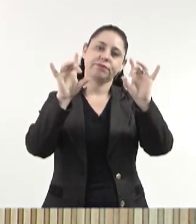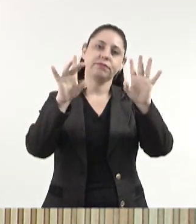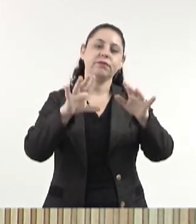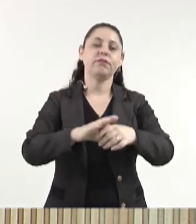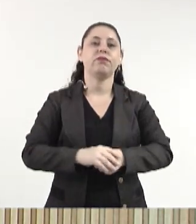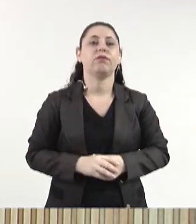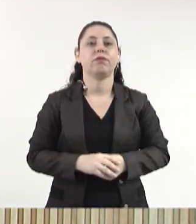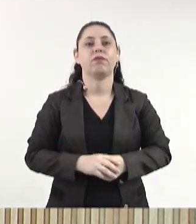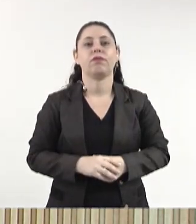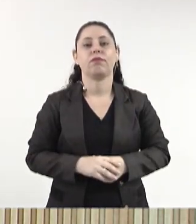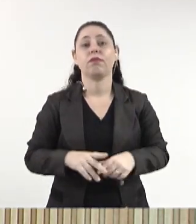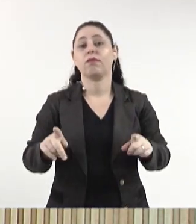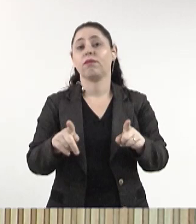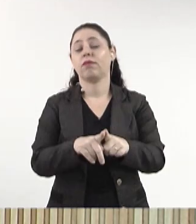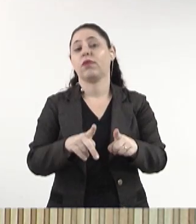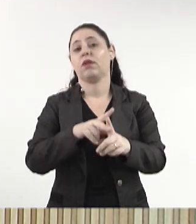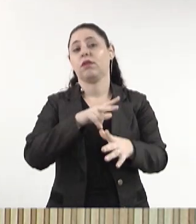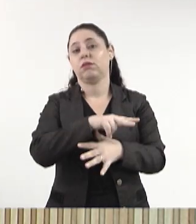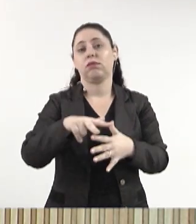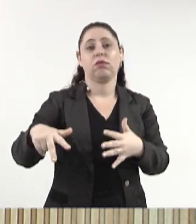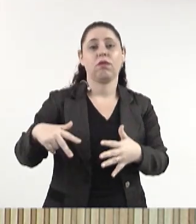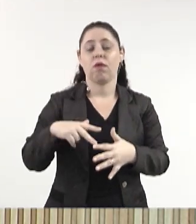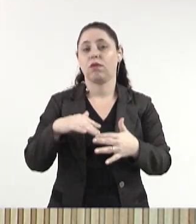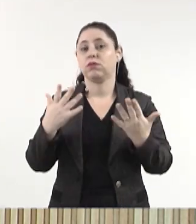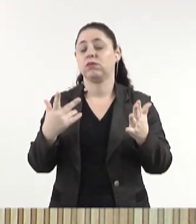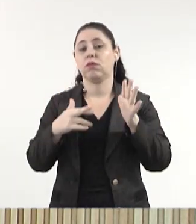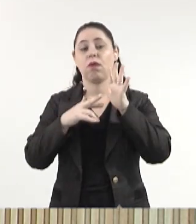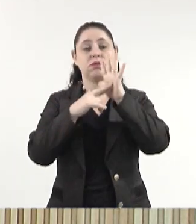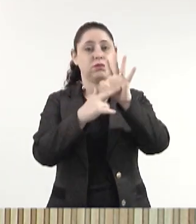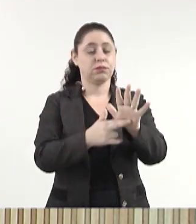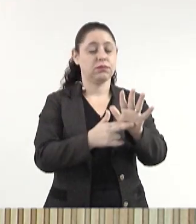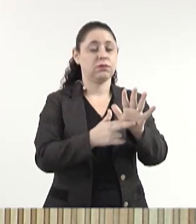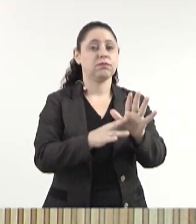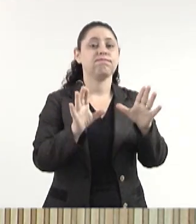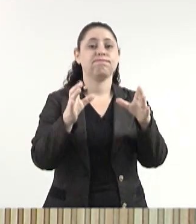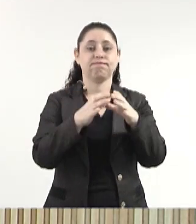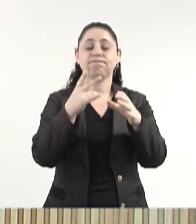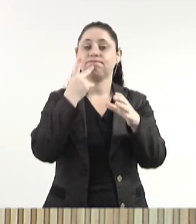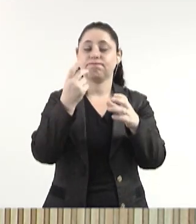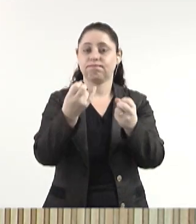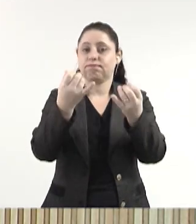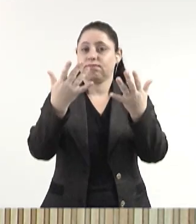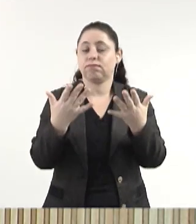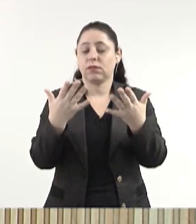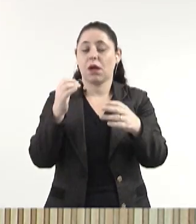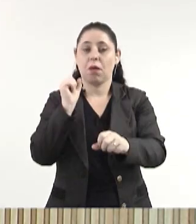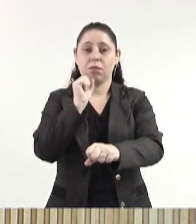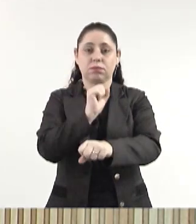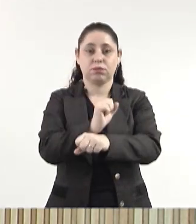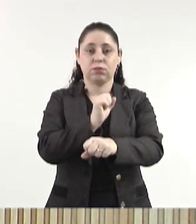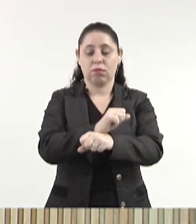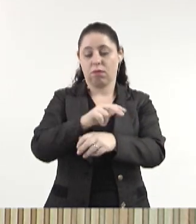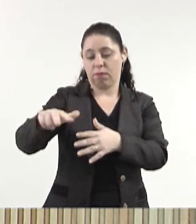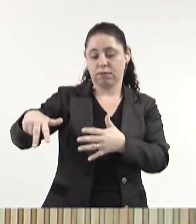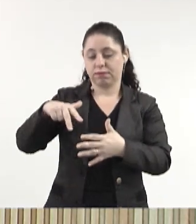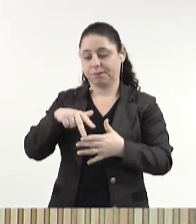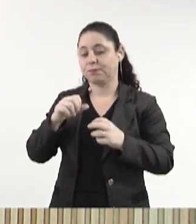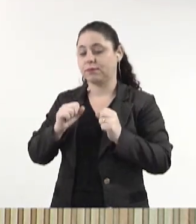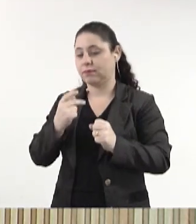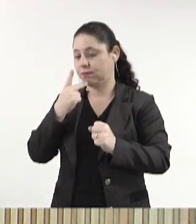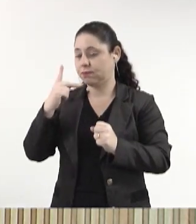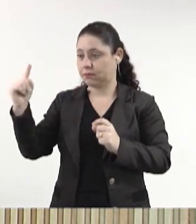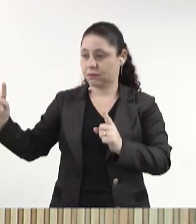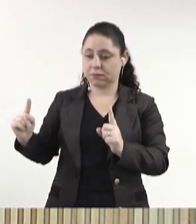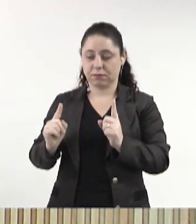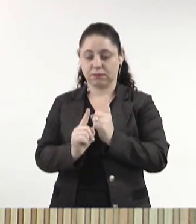né? Inclusive, na tribuna, agora há pouco, quando a representante da categoria falou, a sessão foi suspensa para manifestação externa,